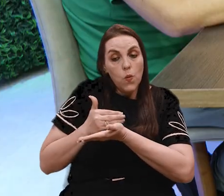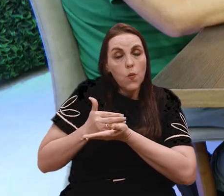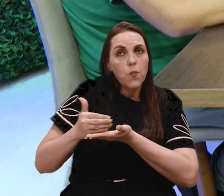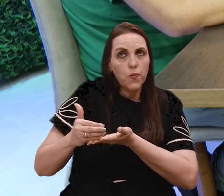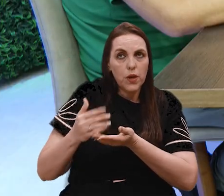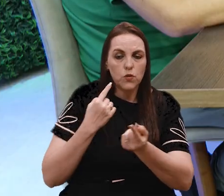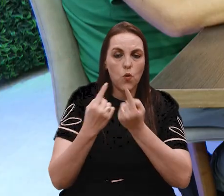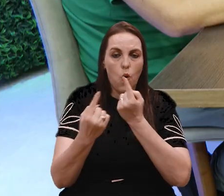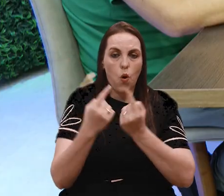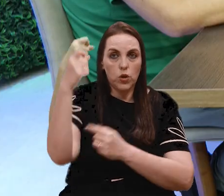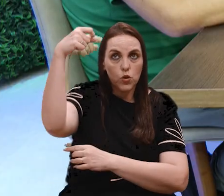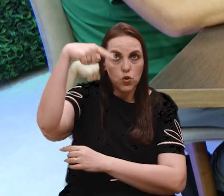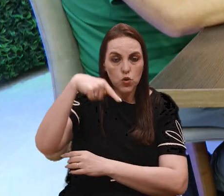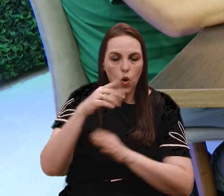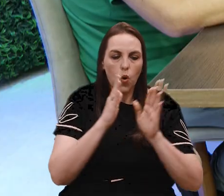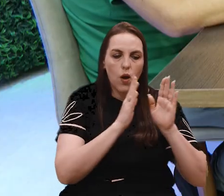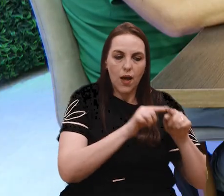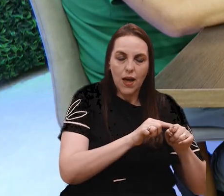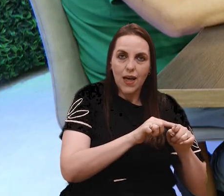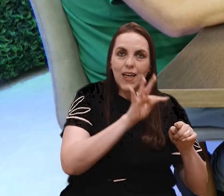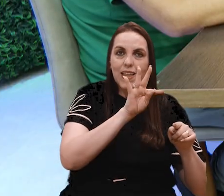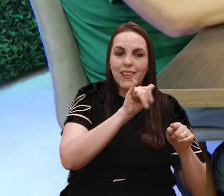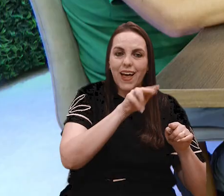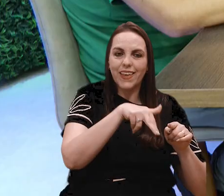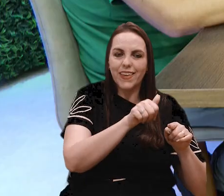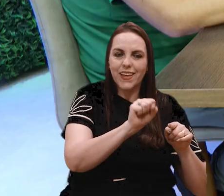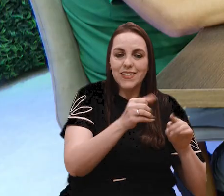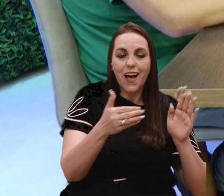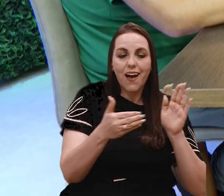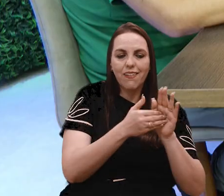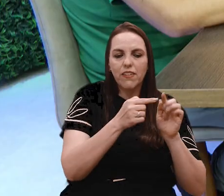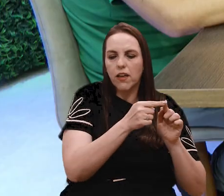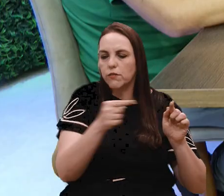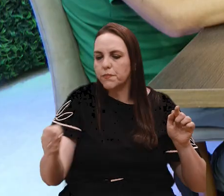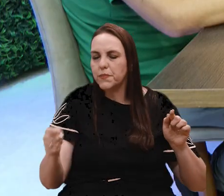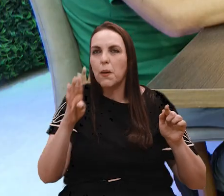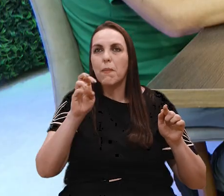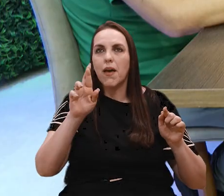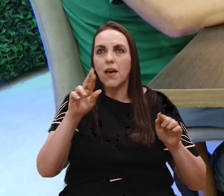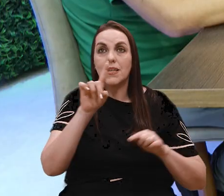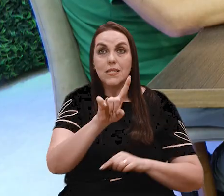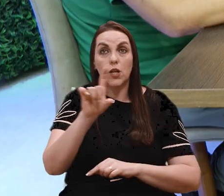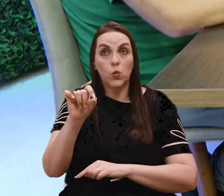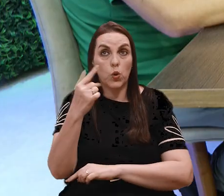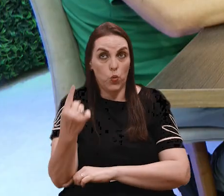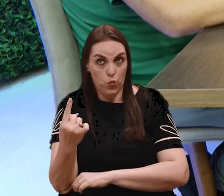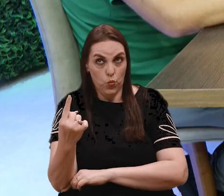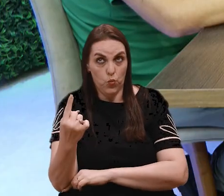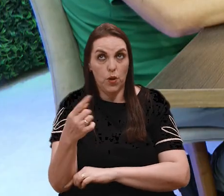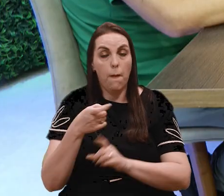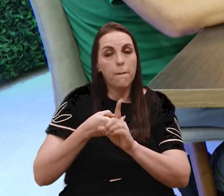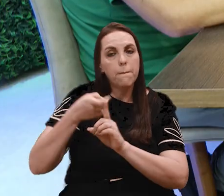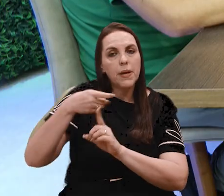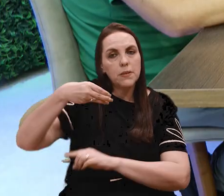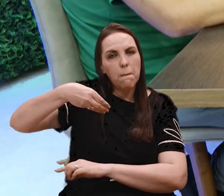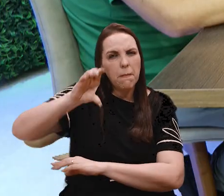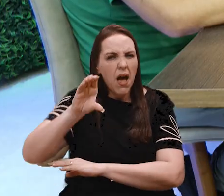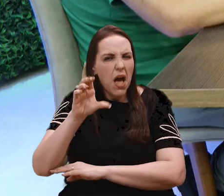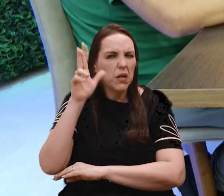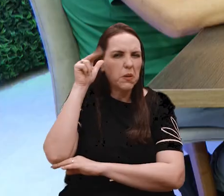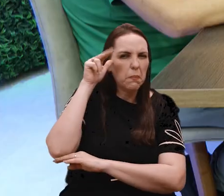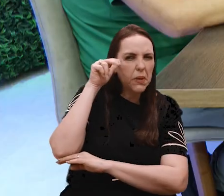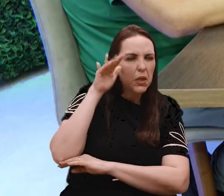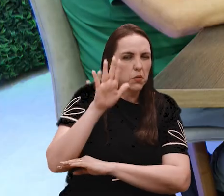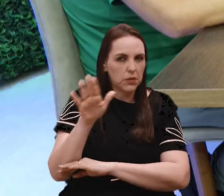de Tainhas até a BR-101. No mês de março, ou abril,